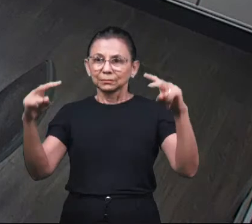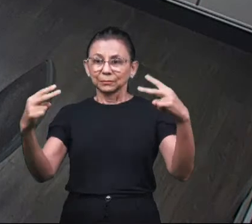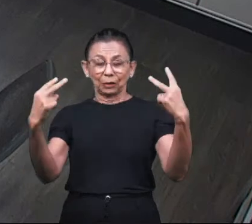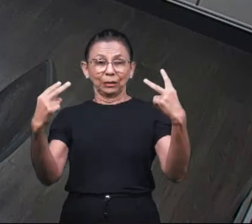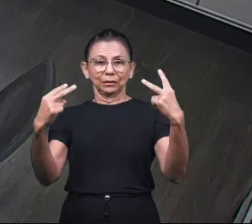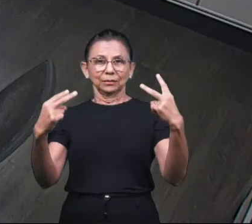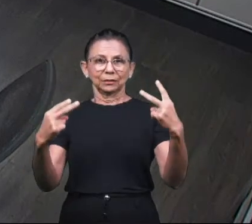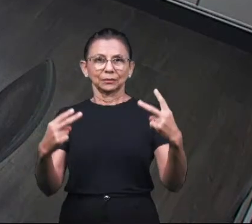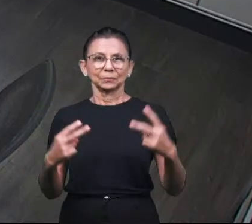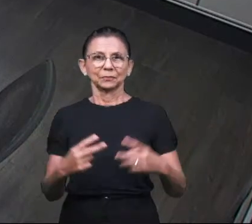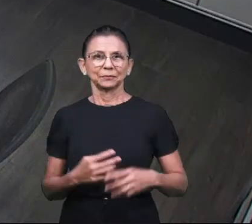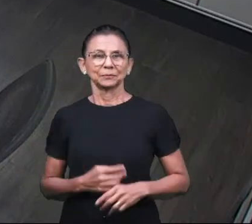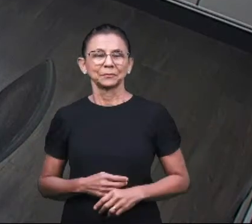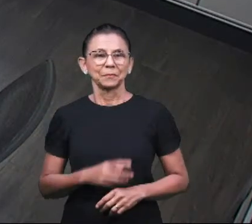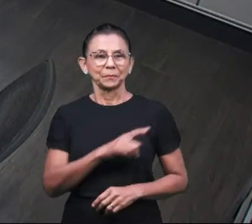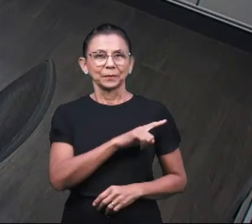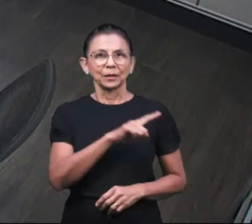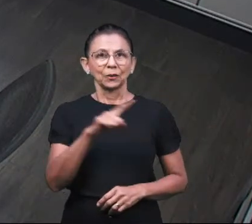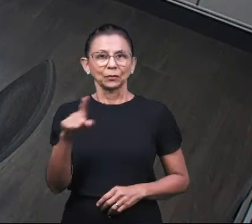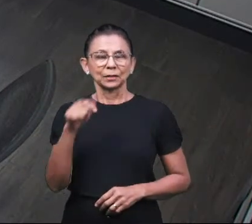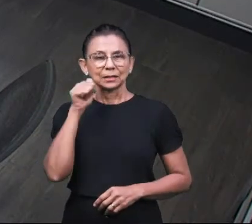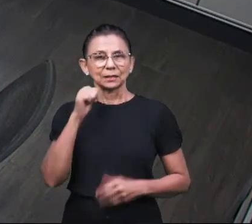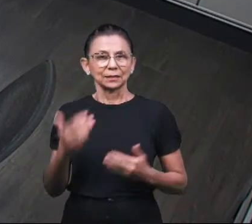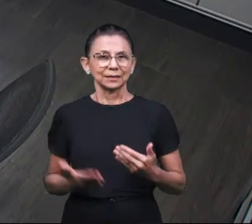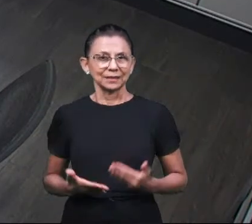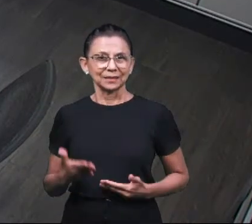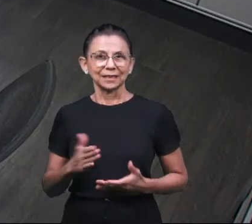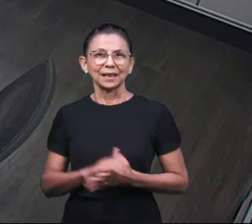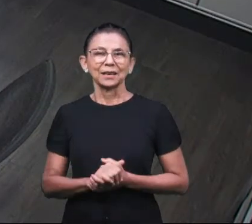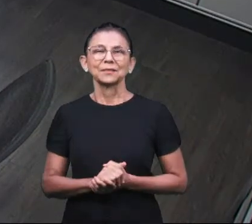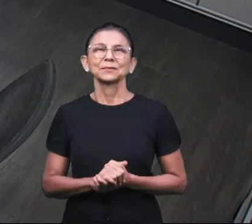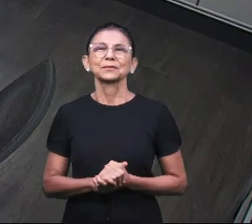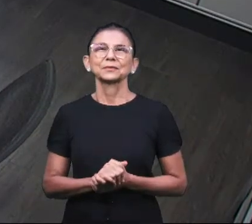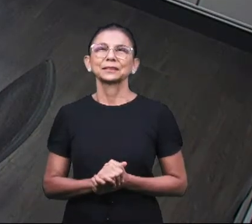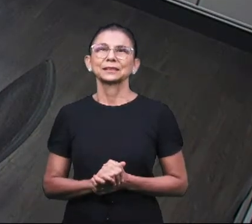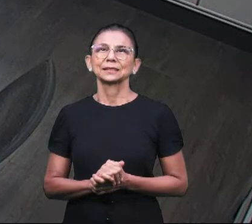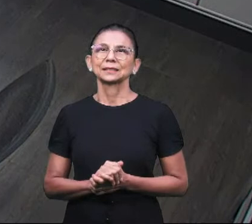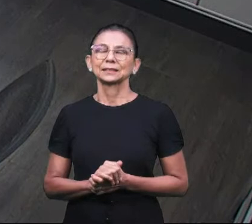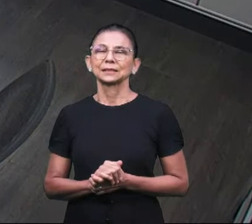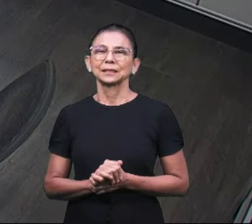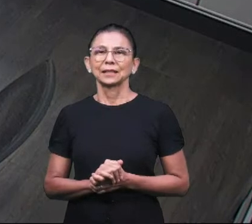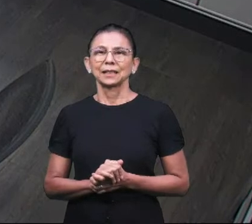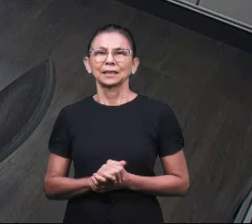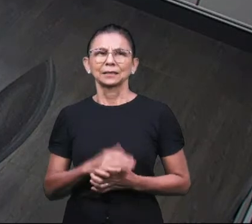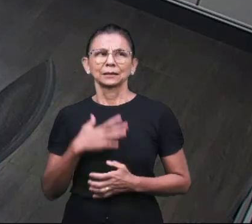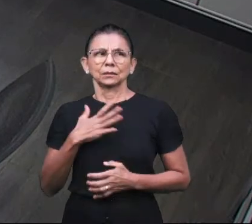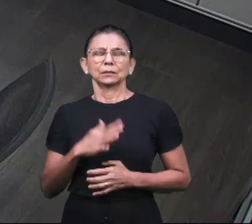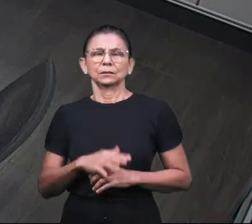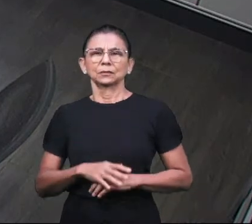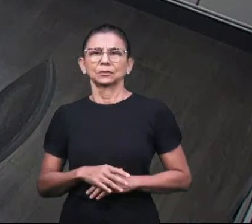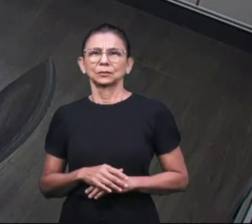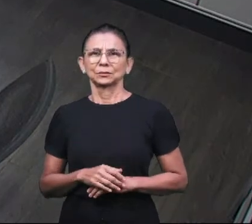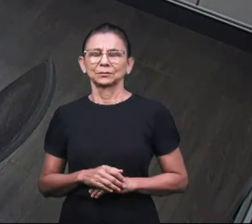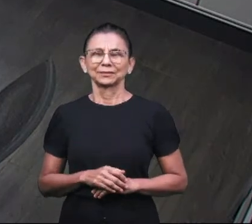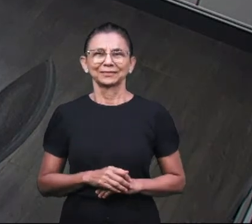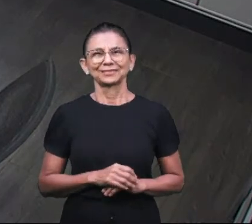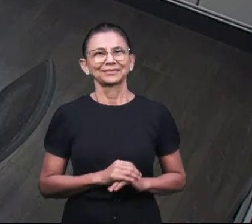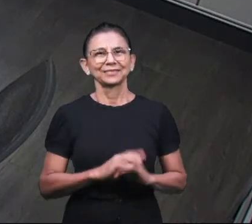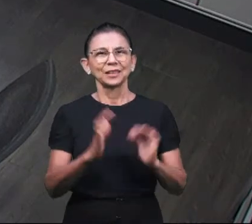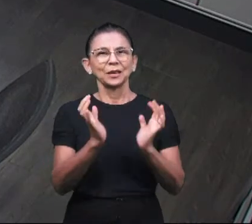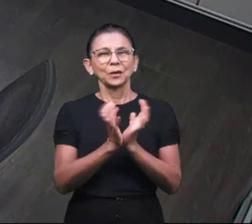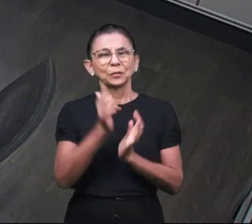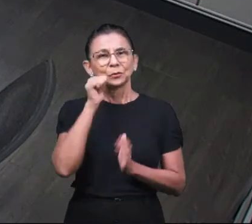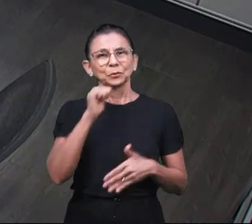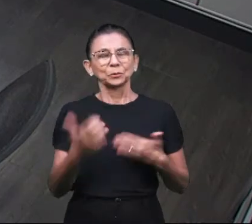têm que me avisar para não continuar o erro. Eu sempre falo isso para elas, elas se assustam, falam, por quê? Porque as irmãs estão atentas a tudo.